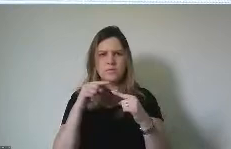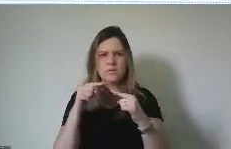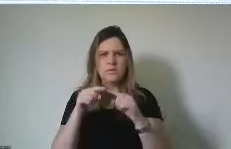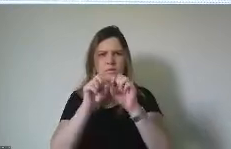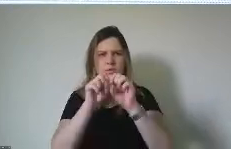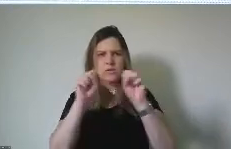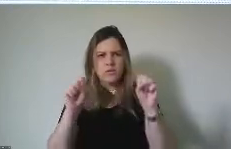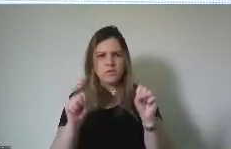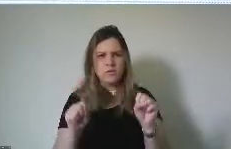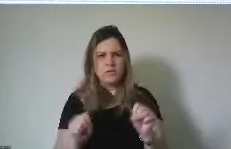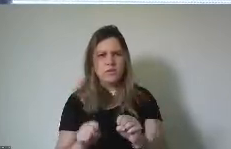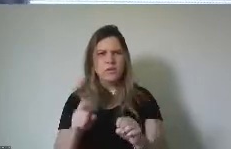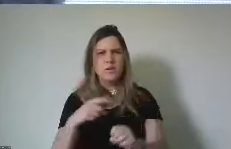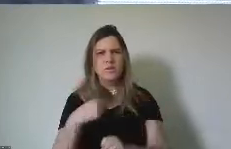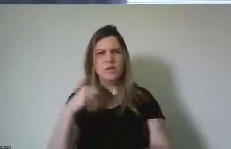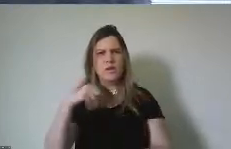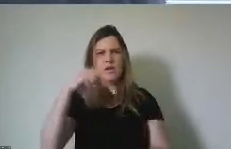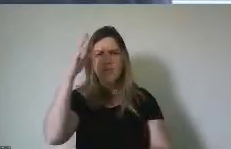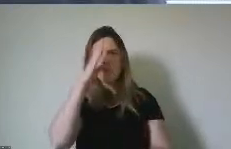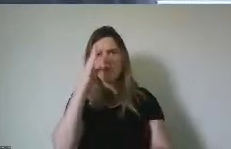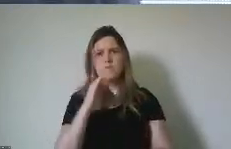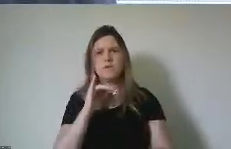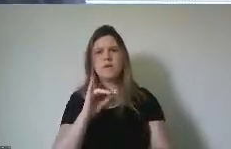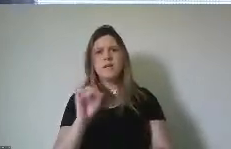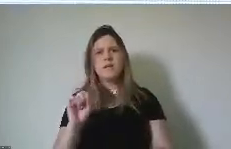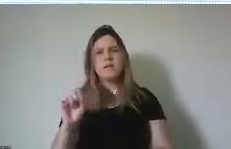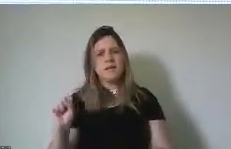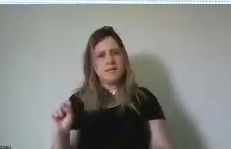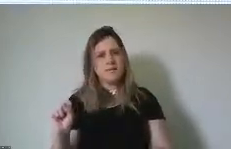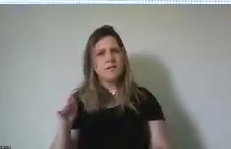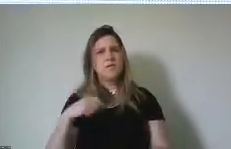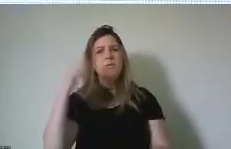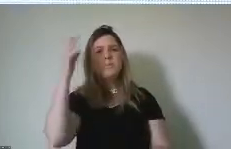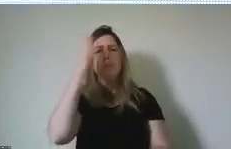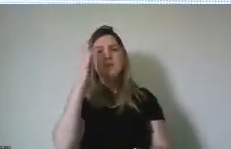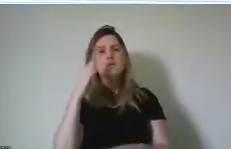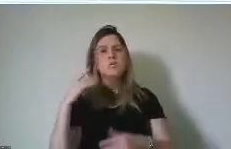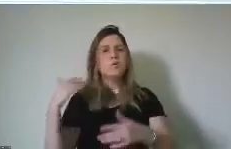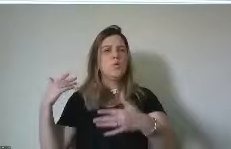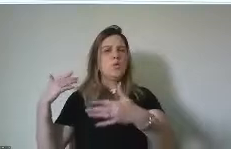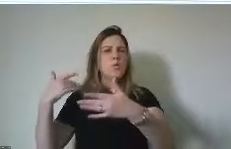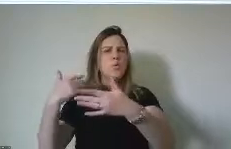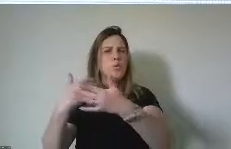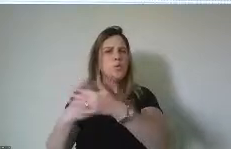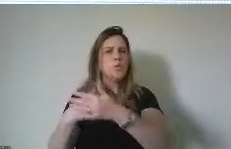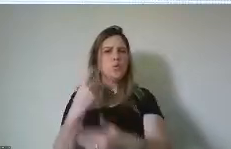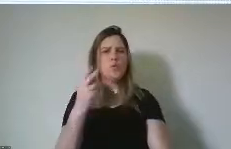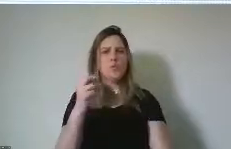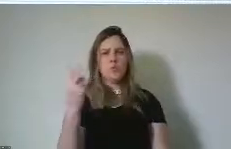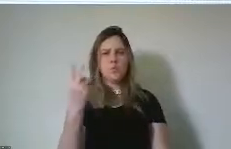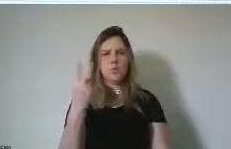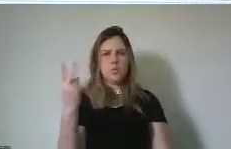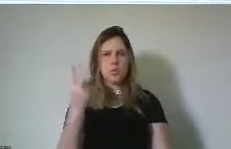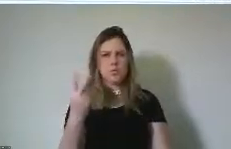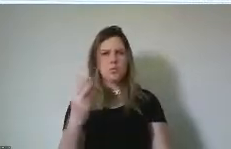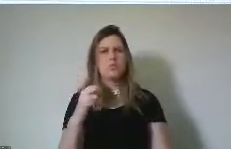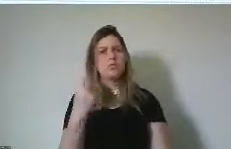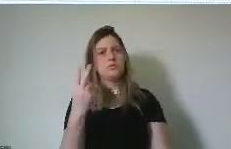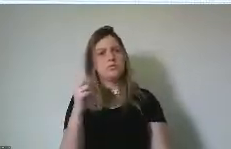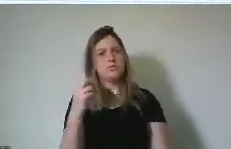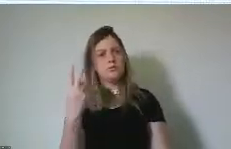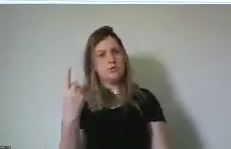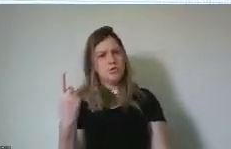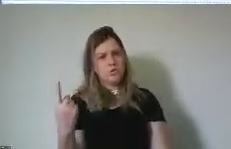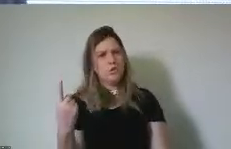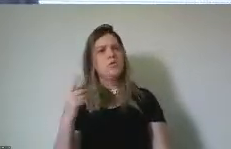Nacional do sistema do Brasil do NS o Brasil ao longo do ano 2020 ao longo do ano 2021 não foi diferente